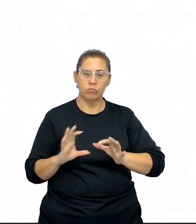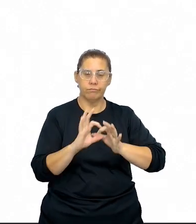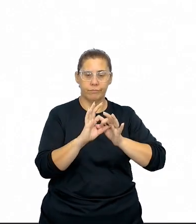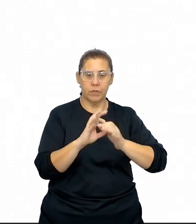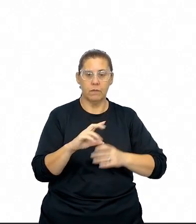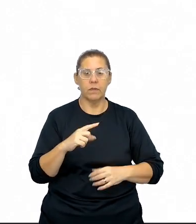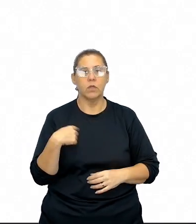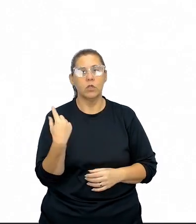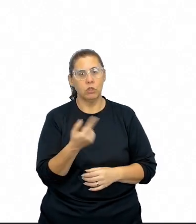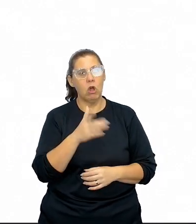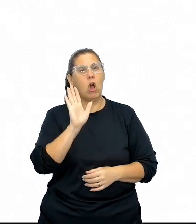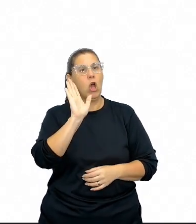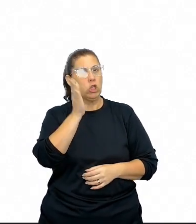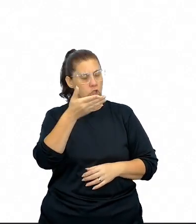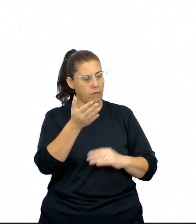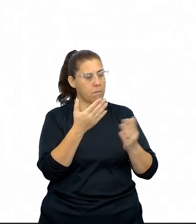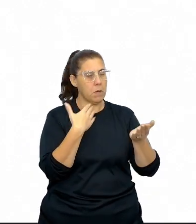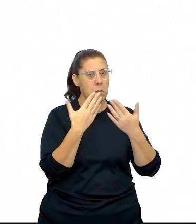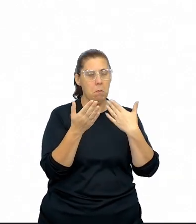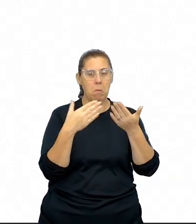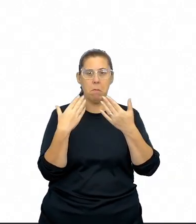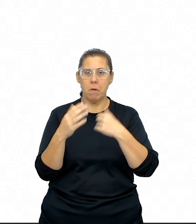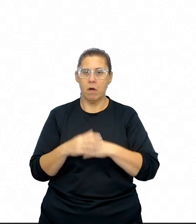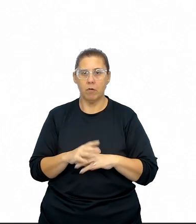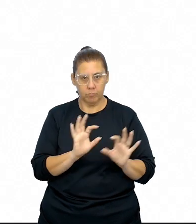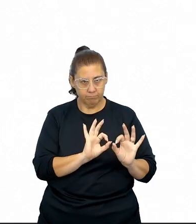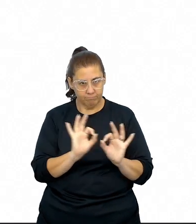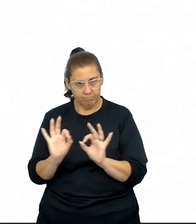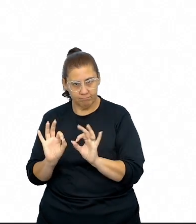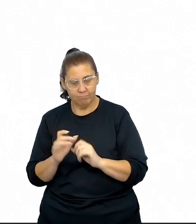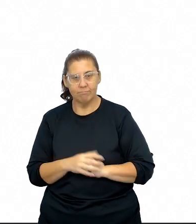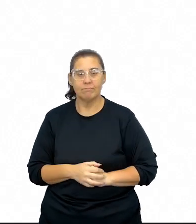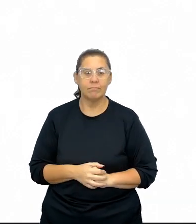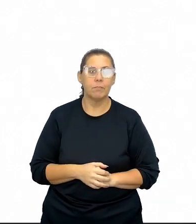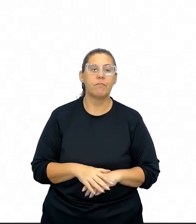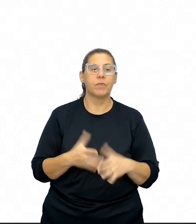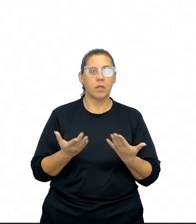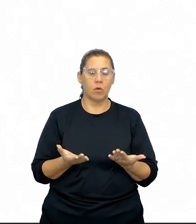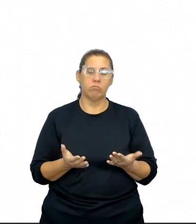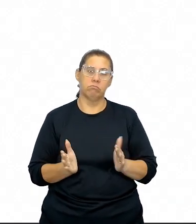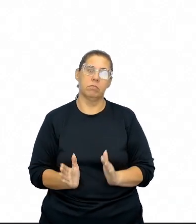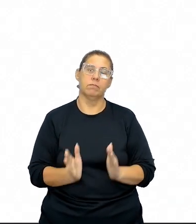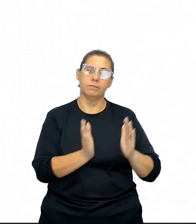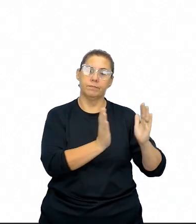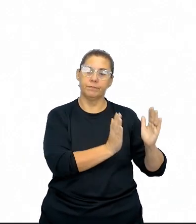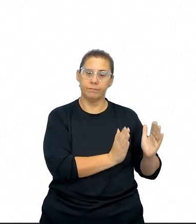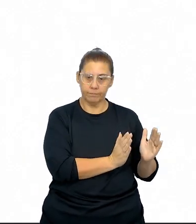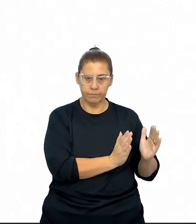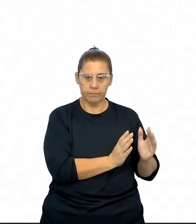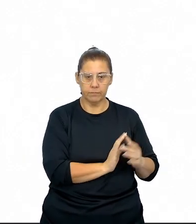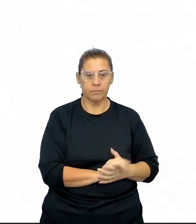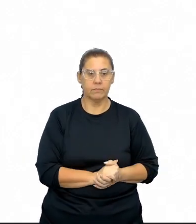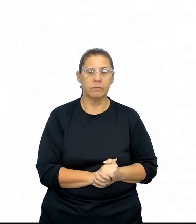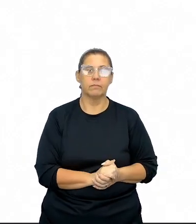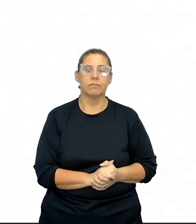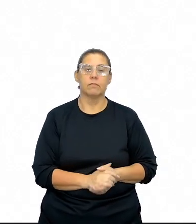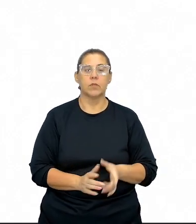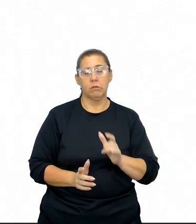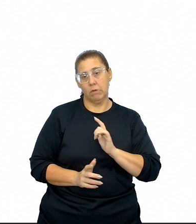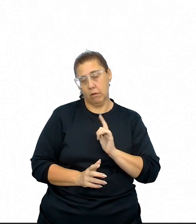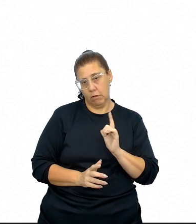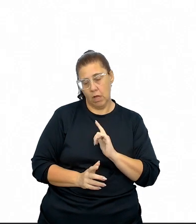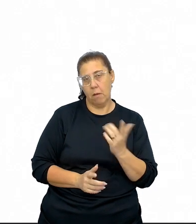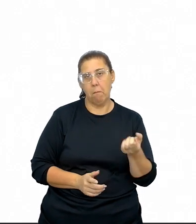que nós já viemos conversando. Vamos acompanhar, né? Então, de um lado, né, do lado esquerdo, nós